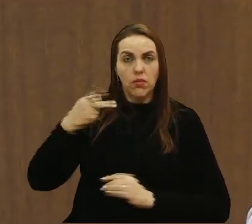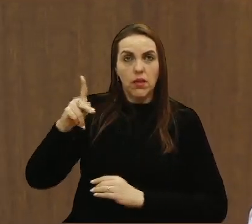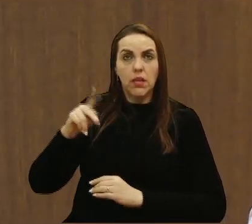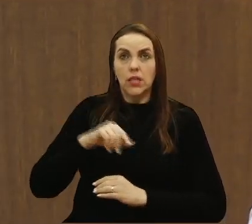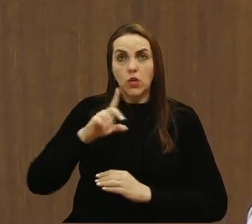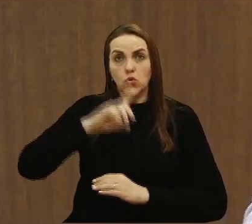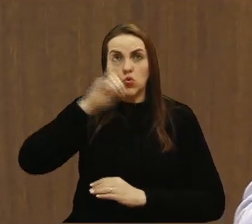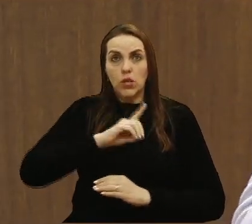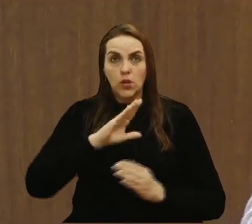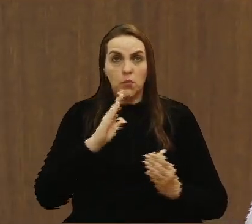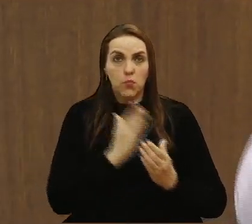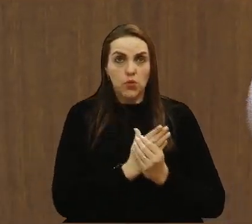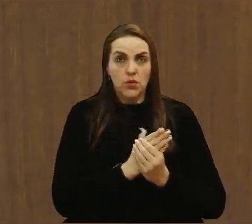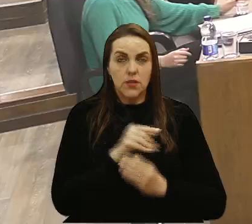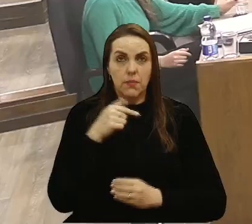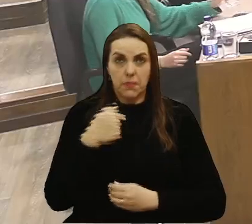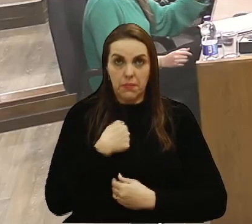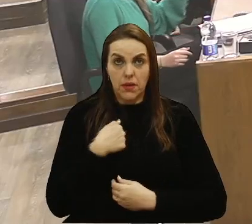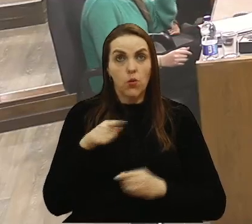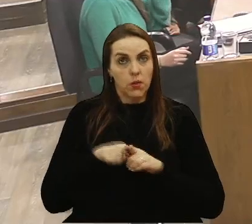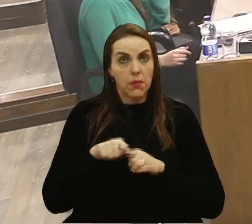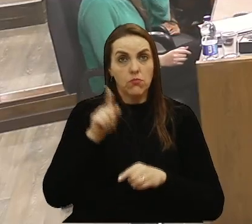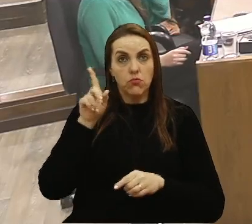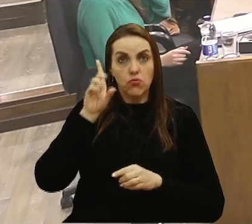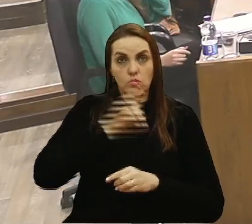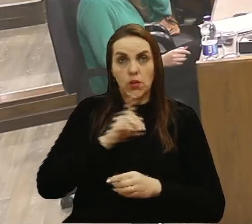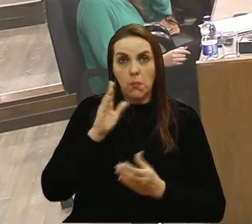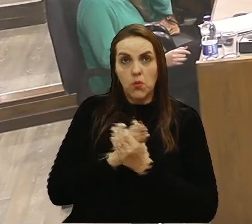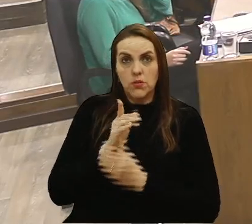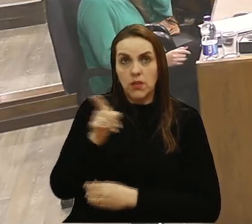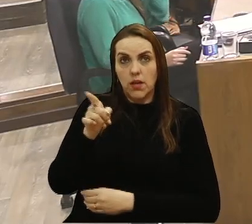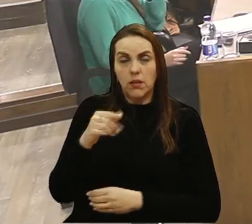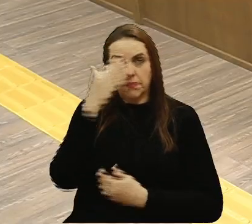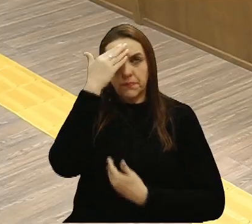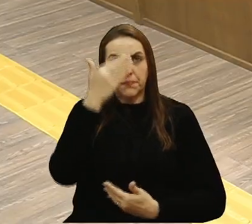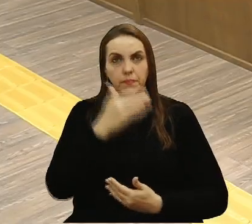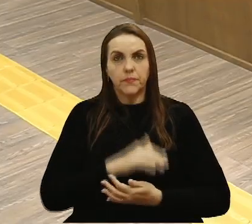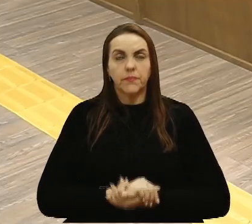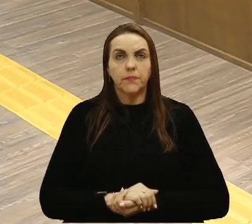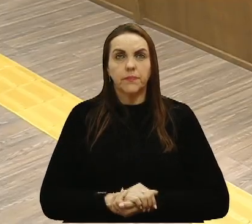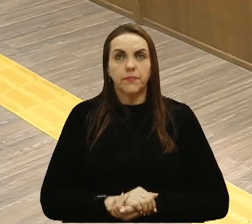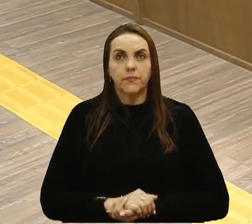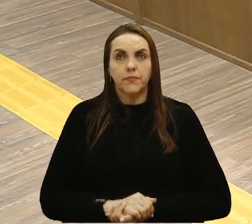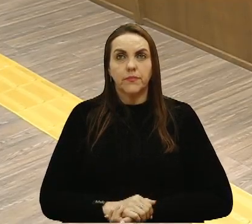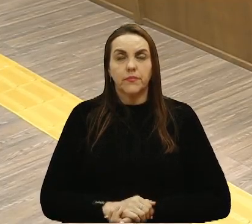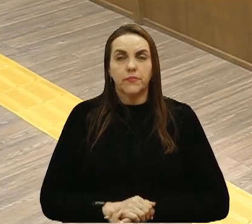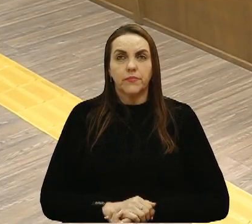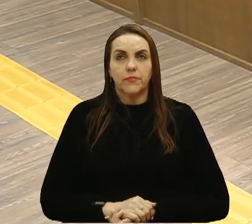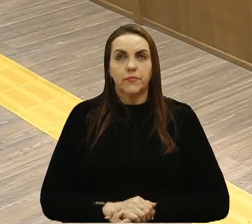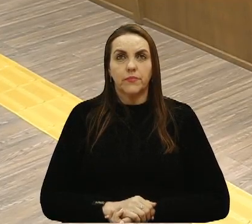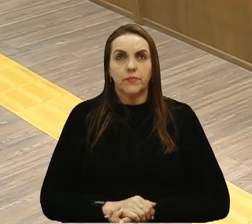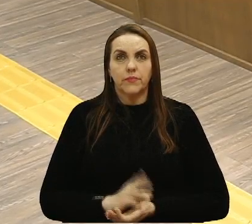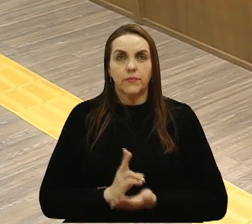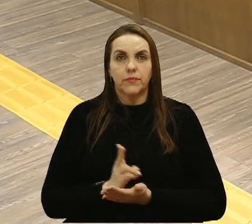outros, eu tenho direito também de processá-lo. Obrigado. E segue o vereador.